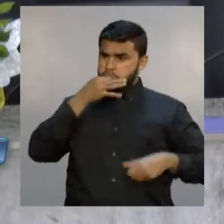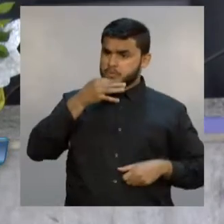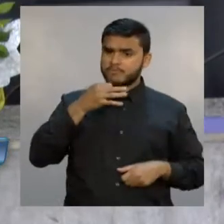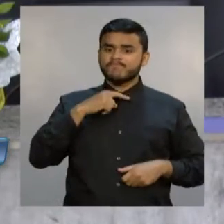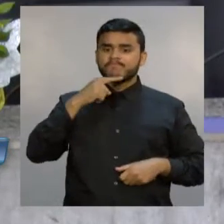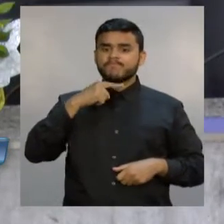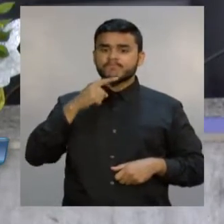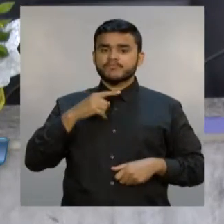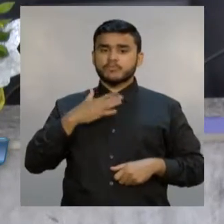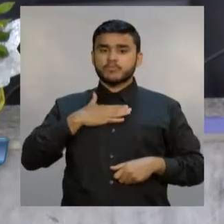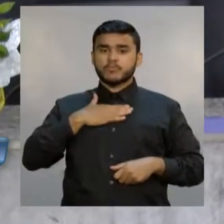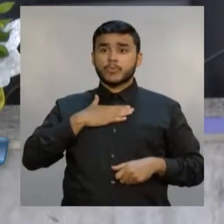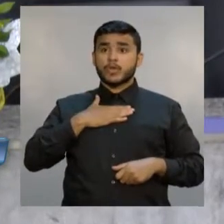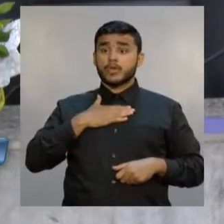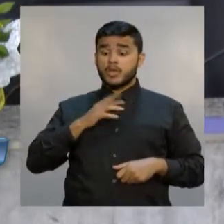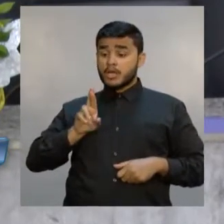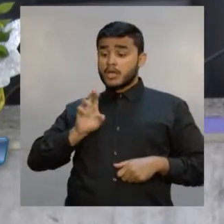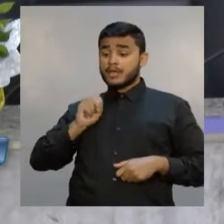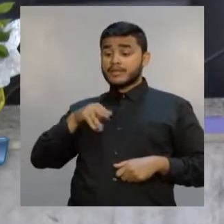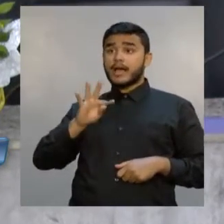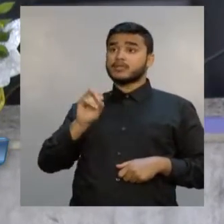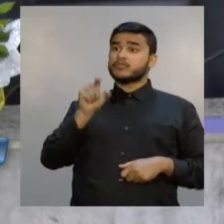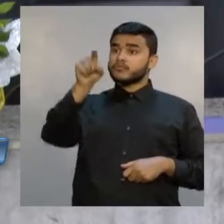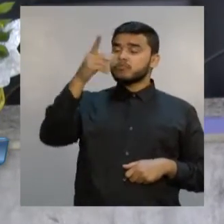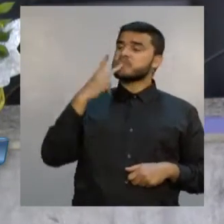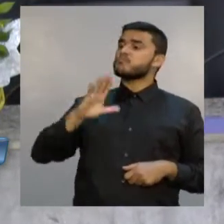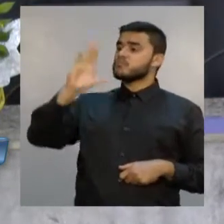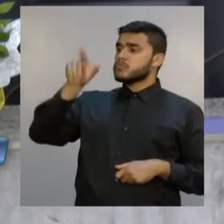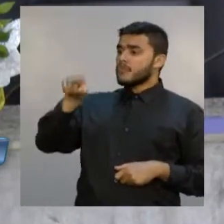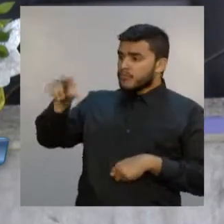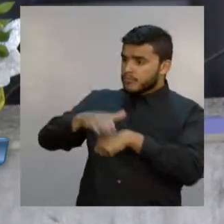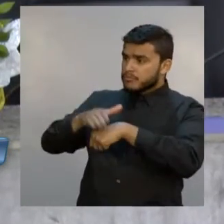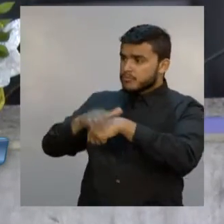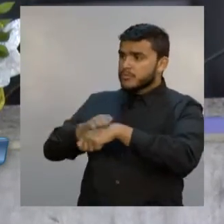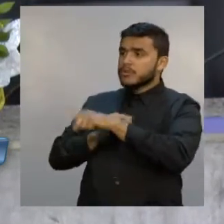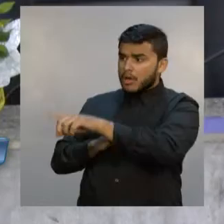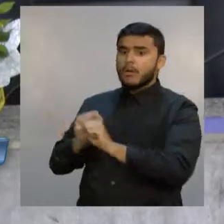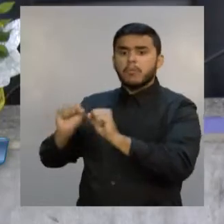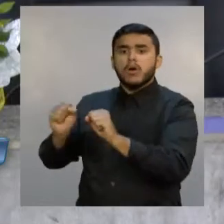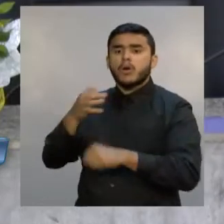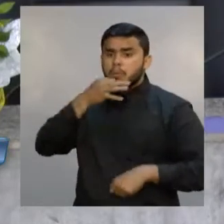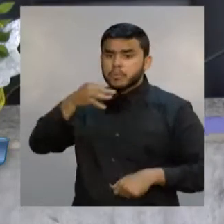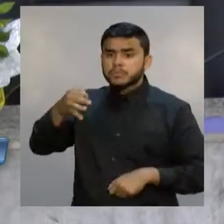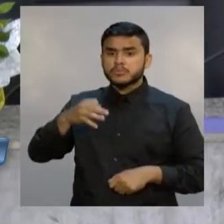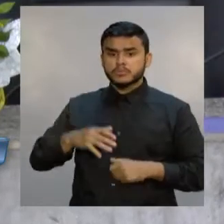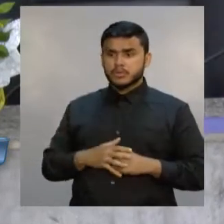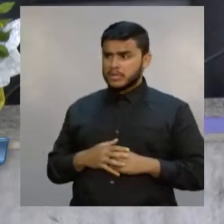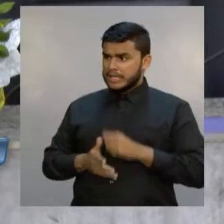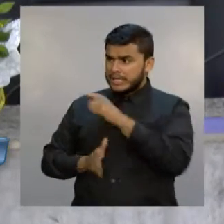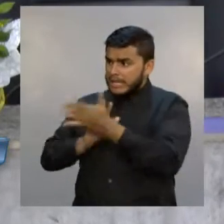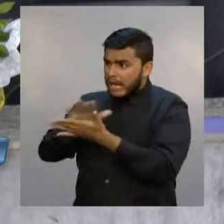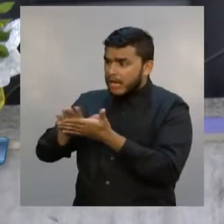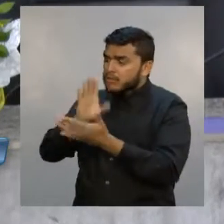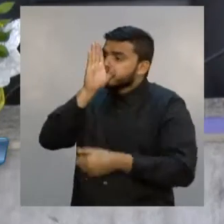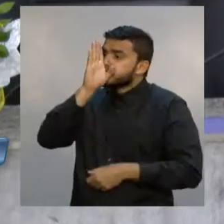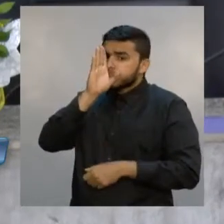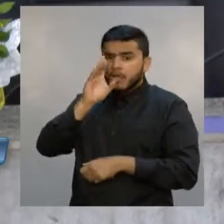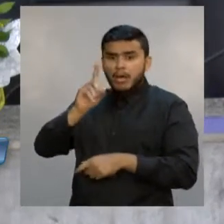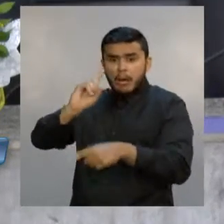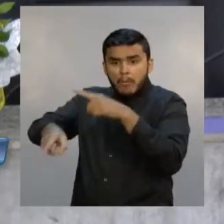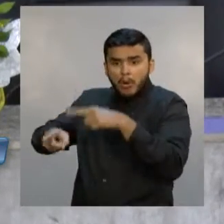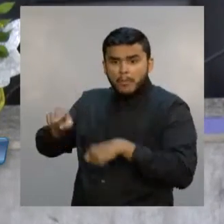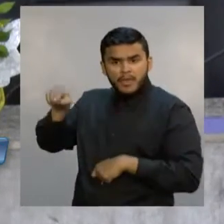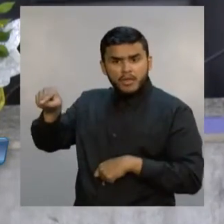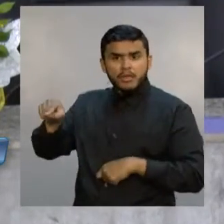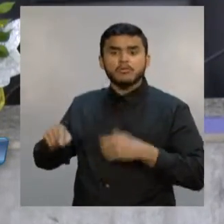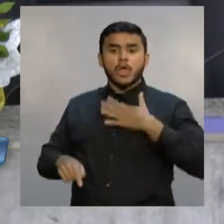disse: eu vou lhe defender. A senhora está sofrendo machismo nessa comissão e a senhora vai falar, sim, no que